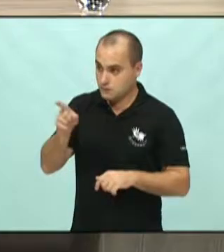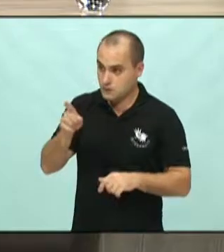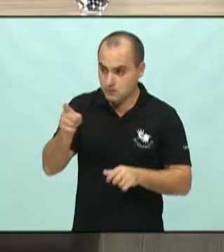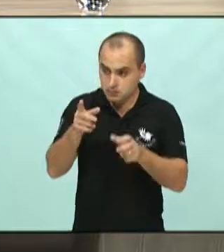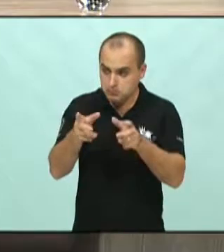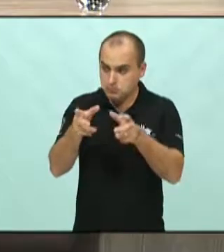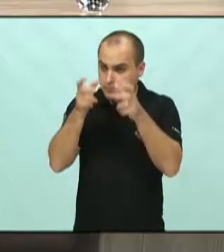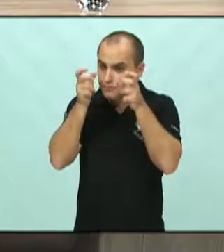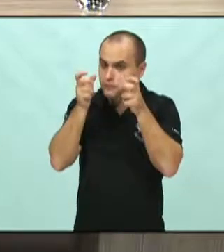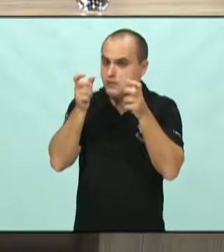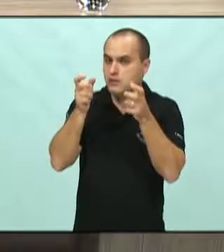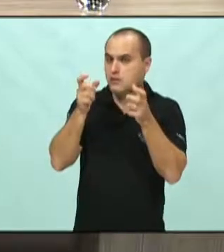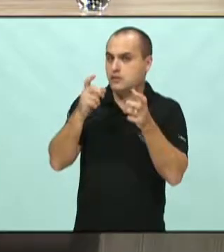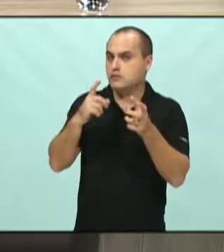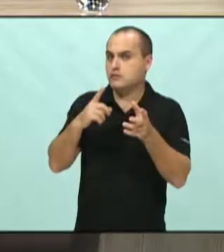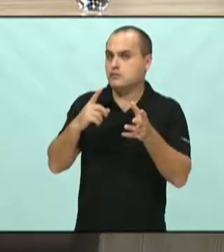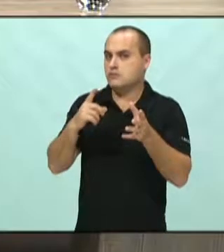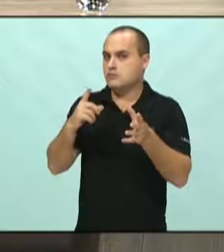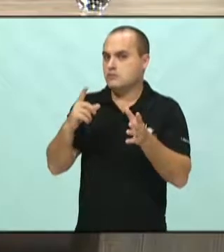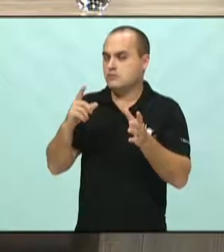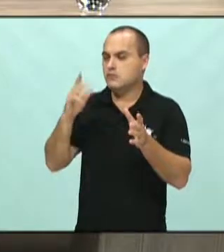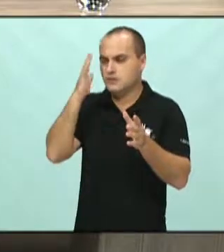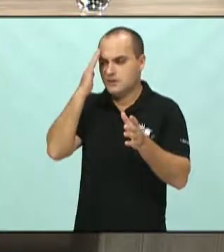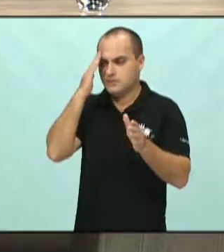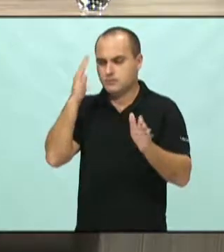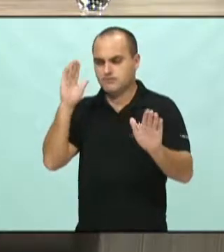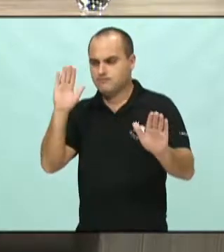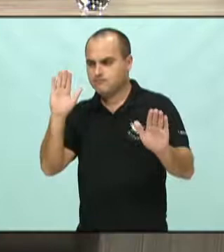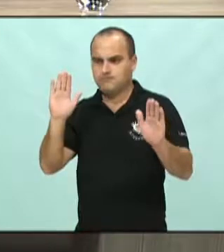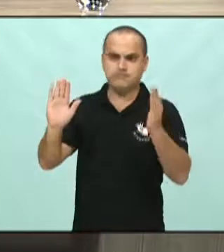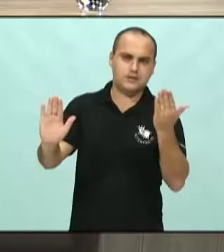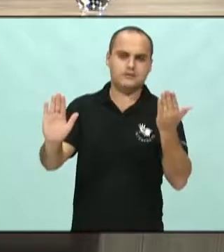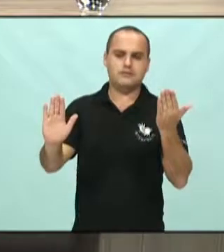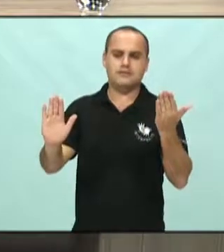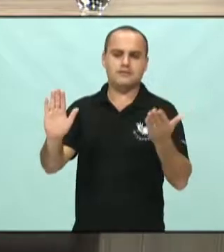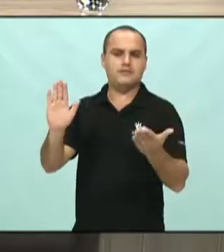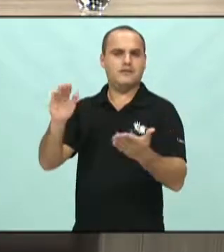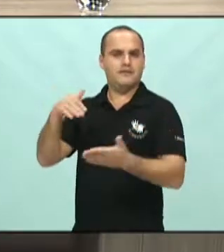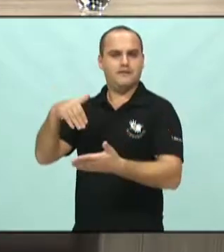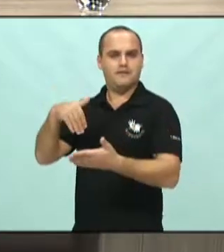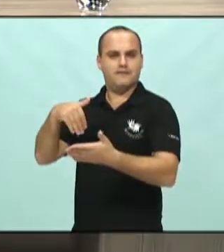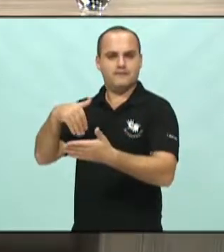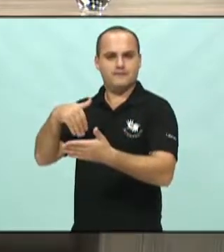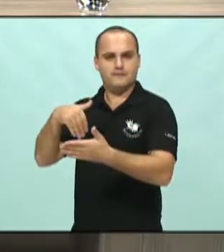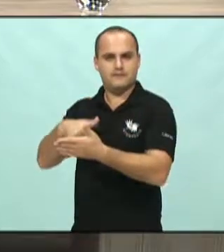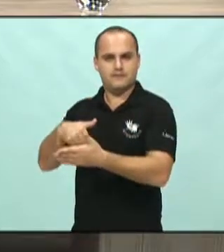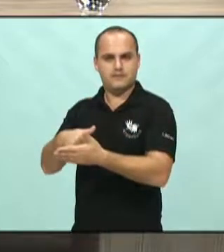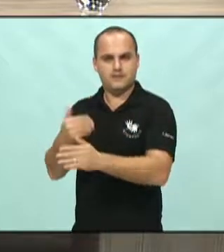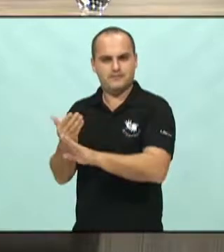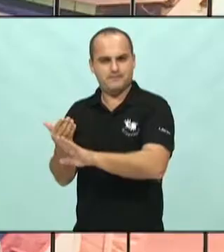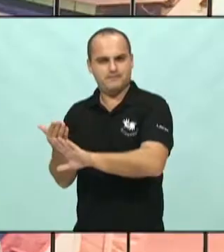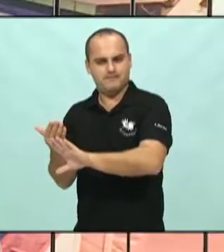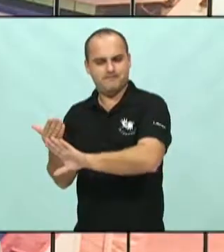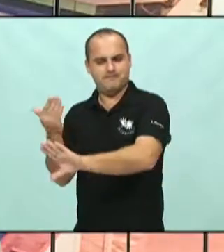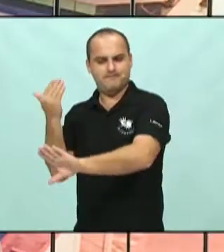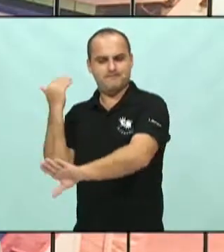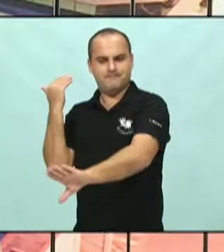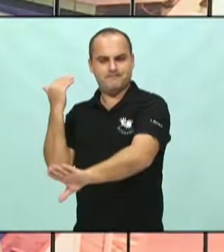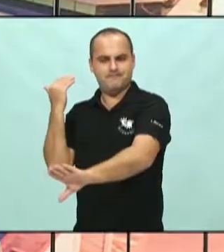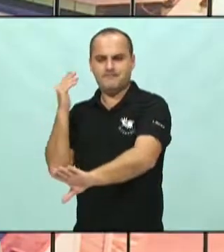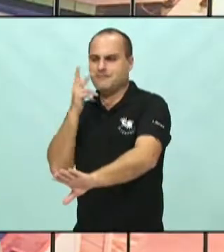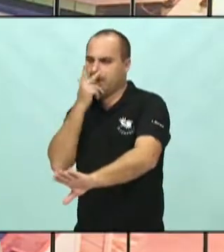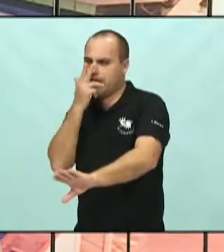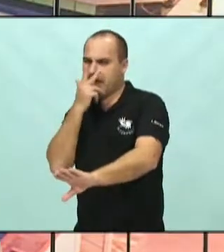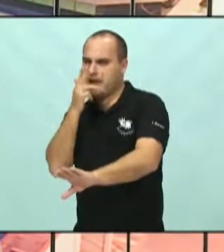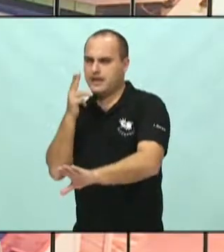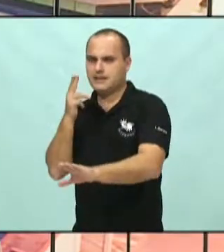percebeu um contraste grande de quando o futebol era trabalhado de uma forma mais